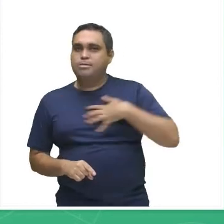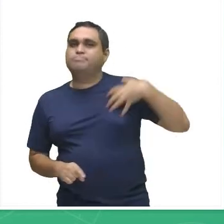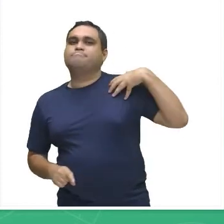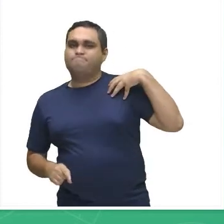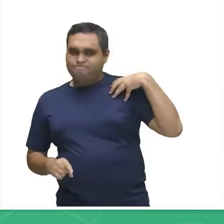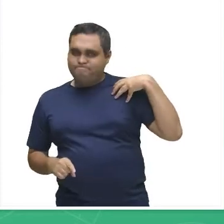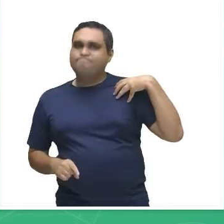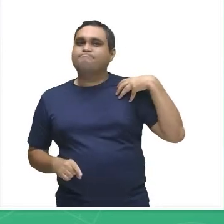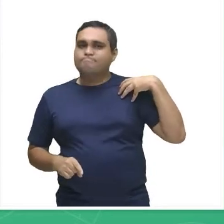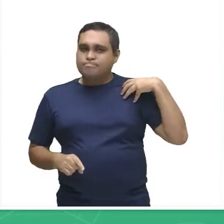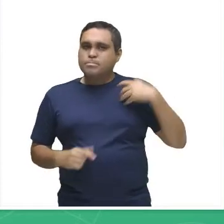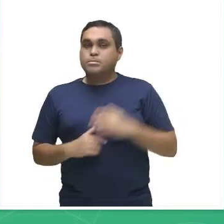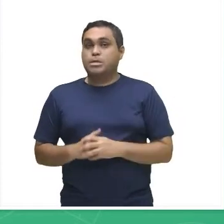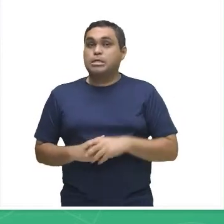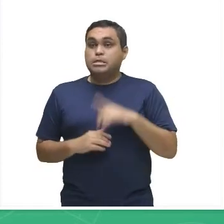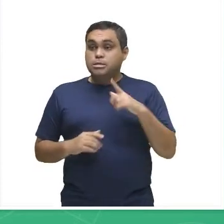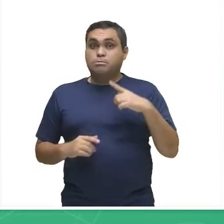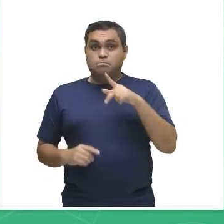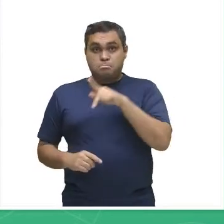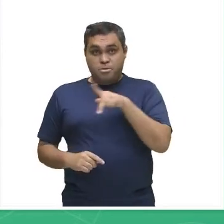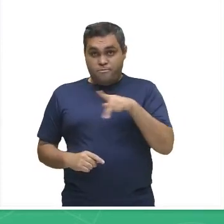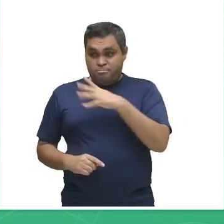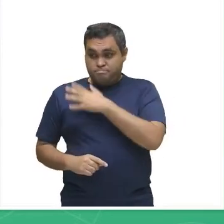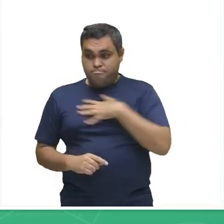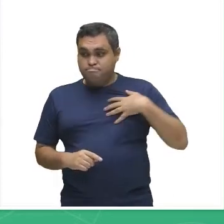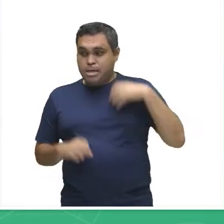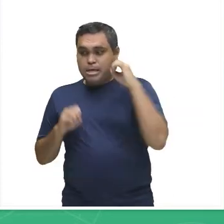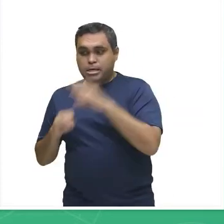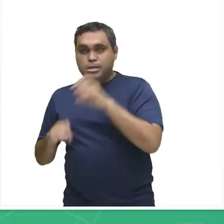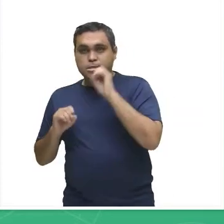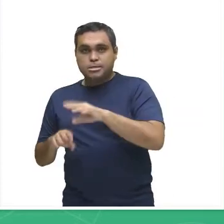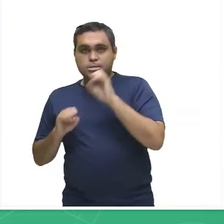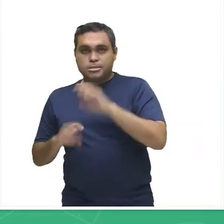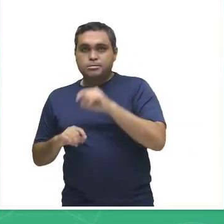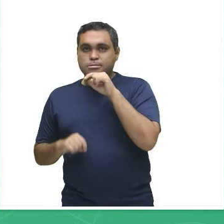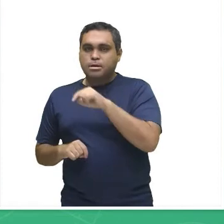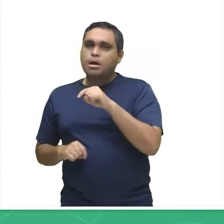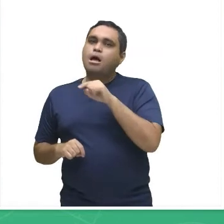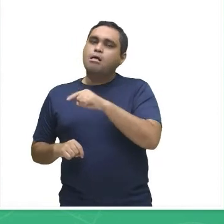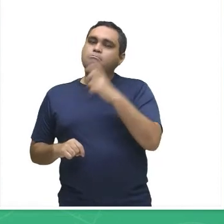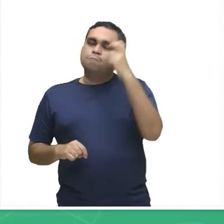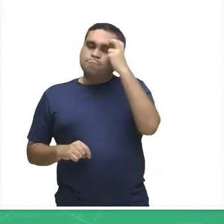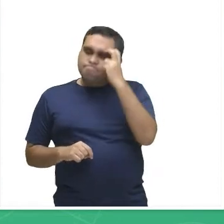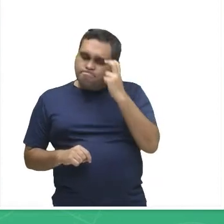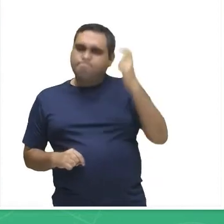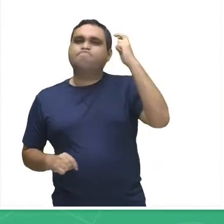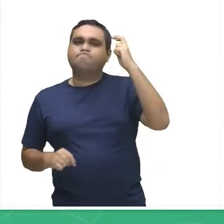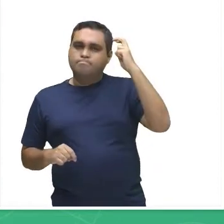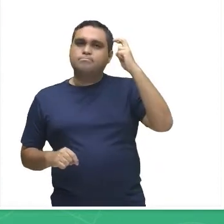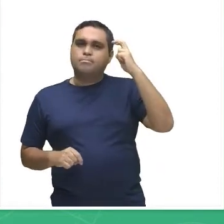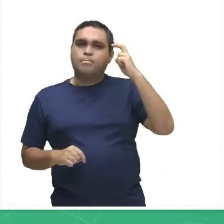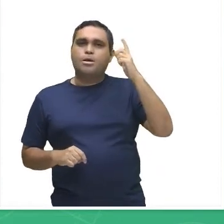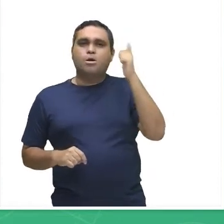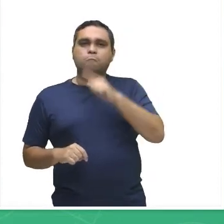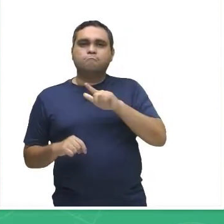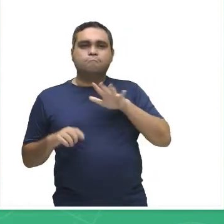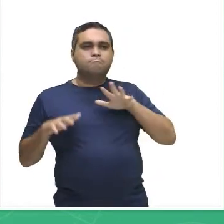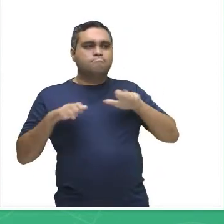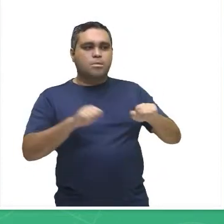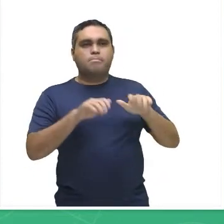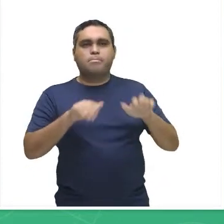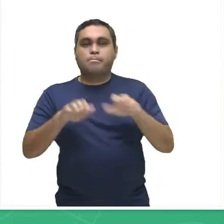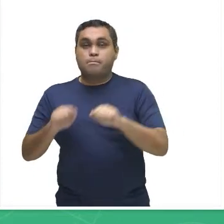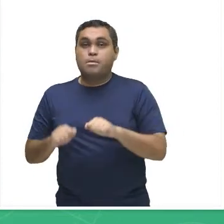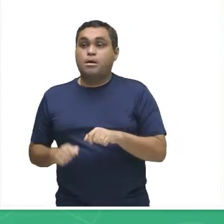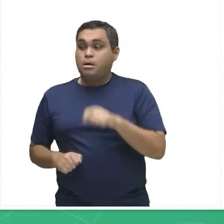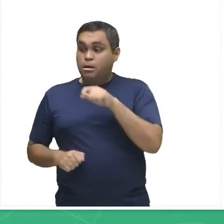essa inteligência para poder estabelecer aí a sua dominação. Alexandre ele vai começar a entender isso,